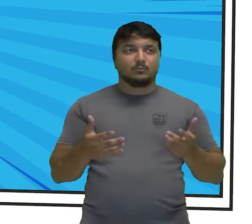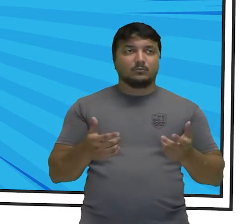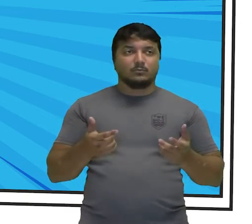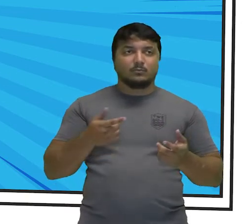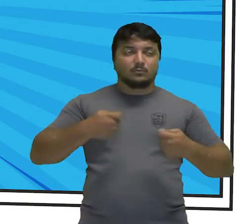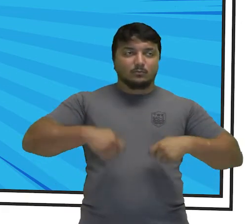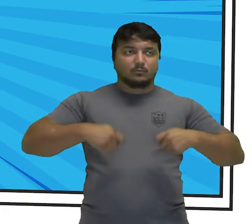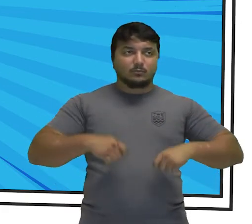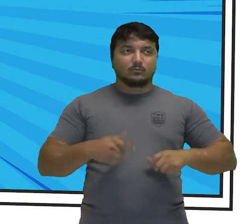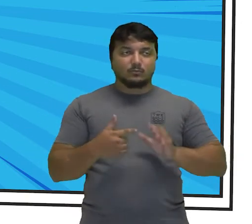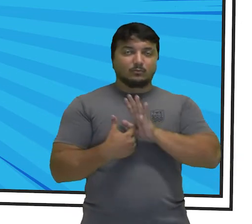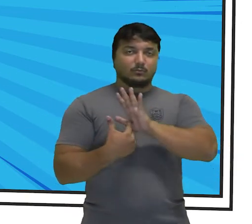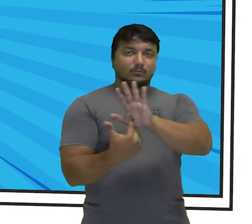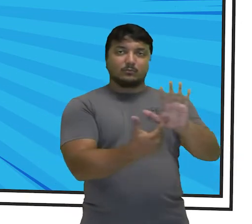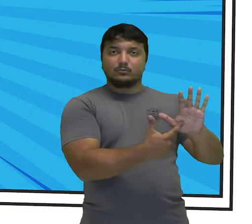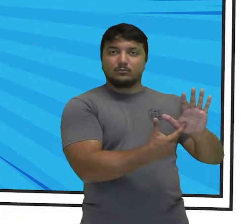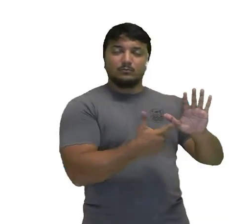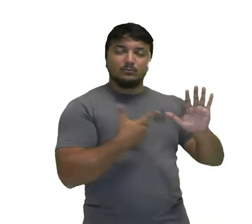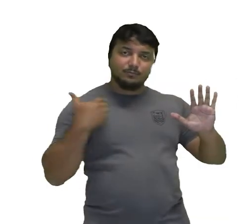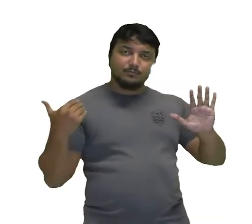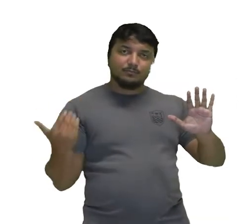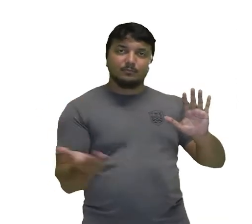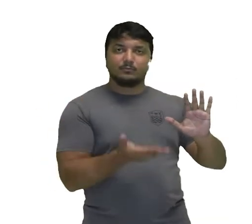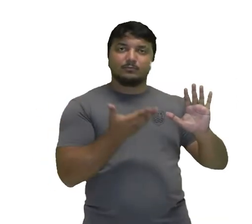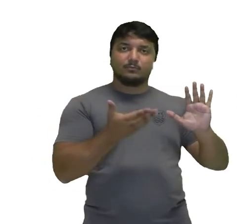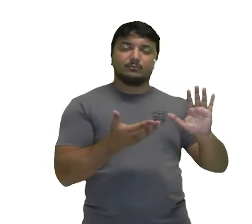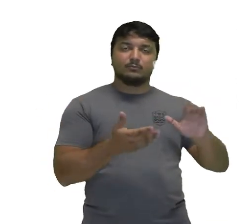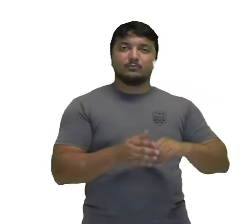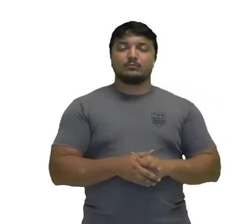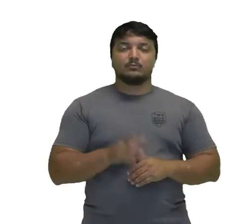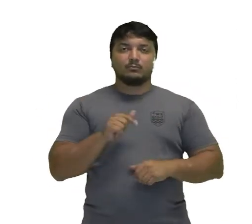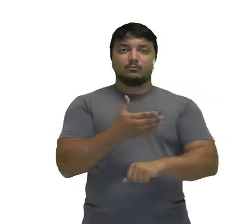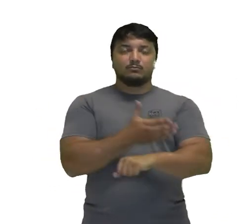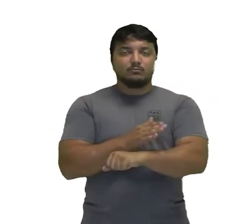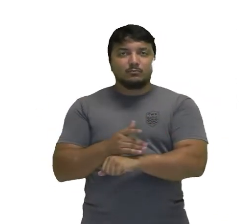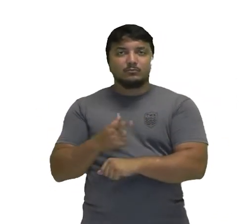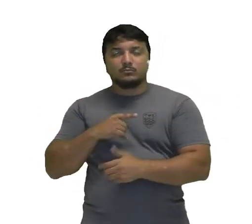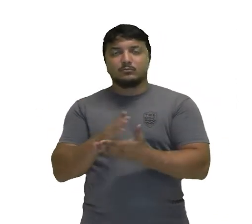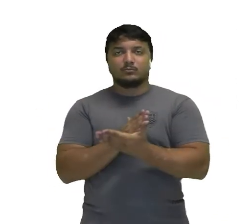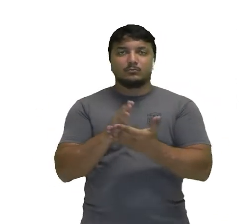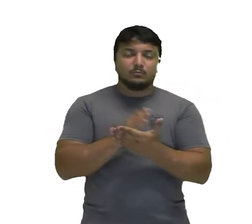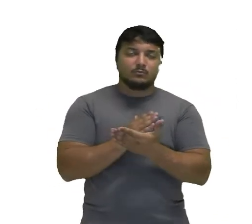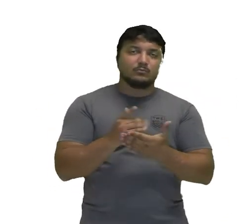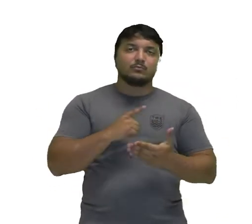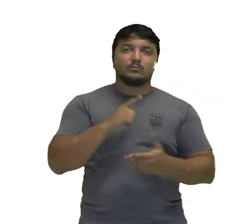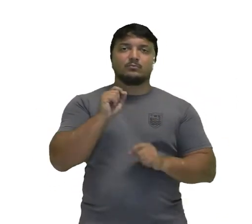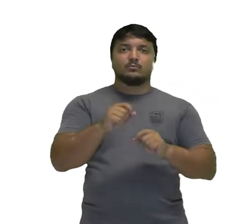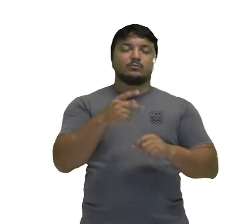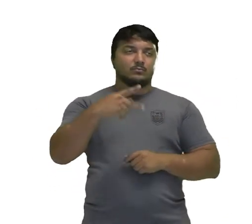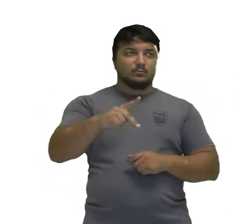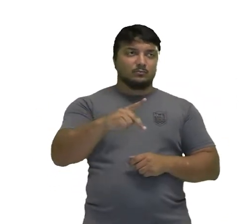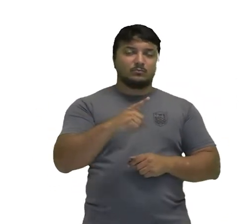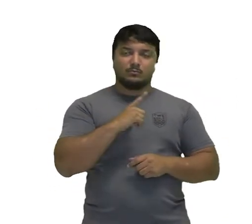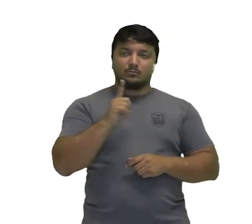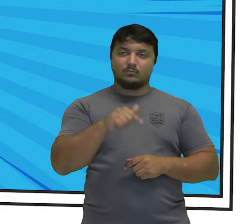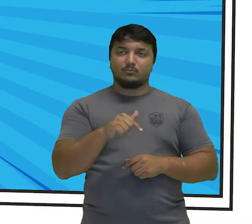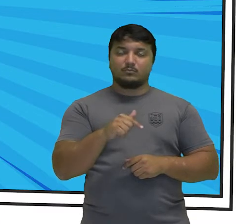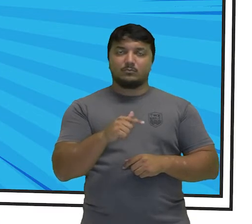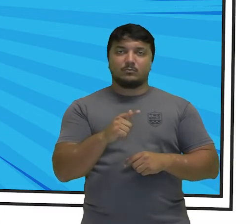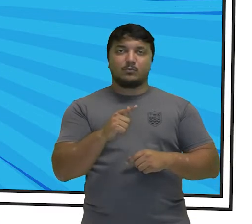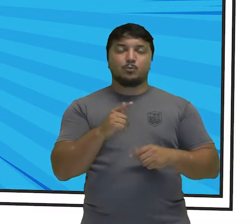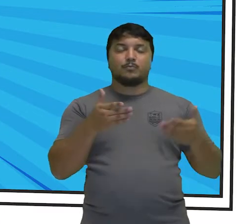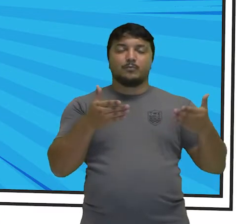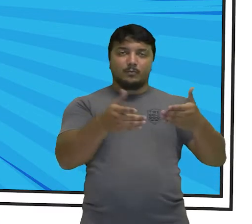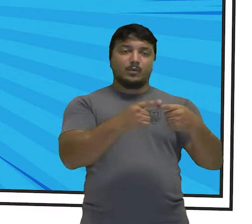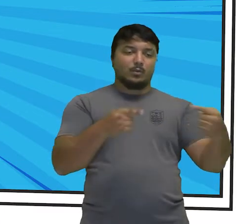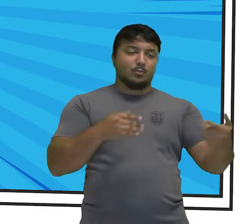tenho agora de apresentar a questão dos exercícios, eu vou averiguar alguns exercícios que estão na sua apostila para a gente entender isso aqui legal.